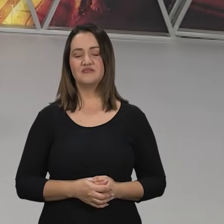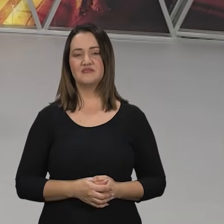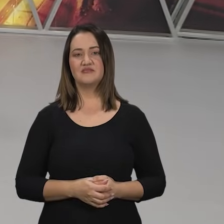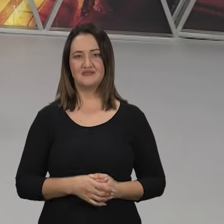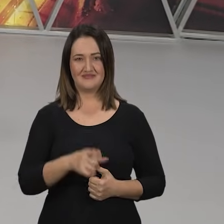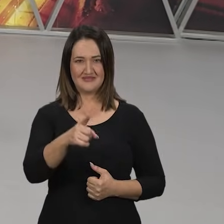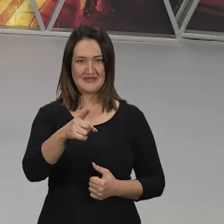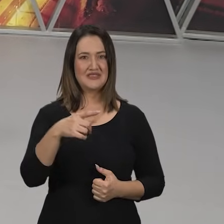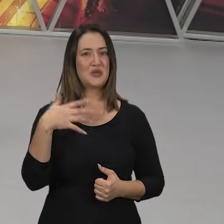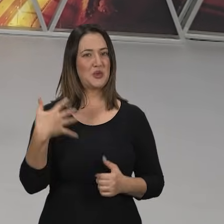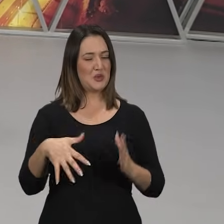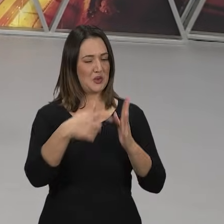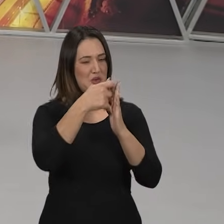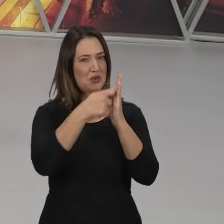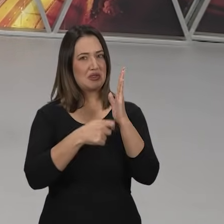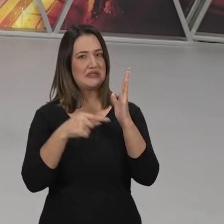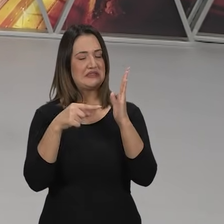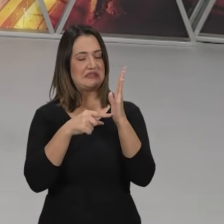Que impressionante, né?